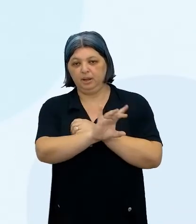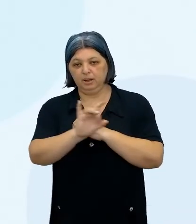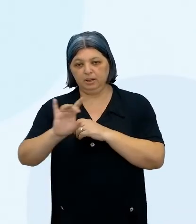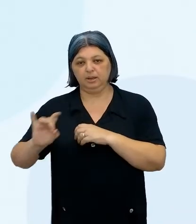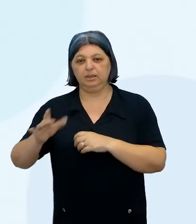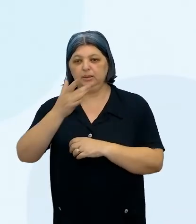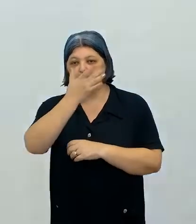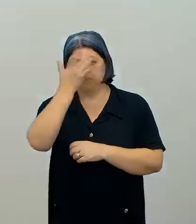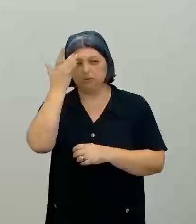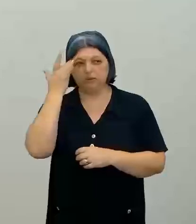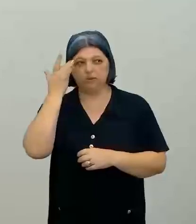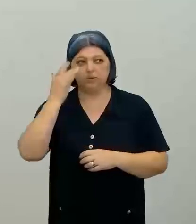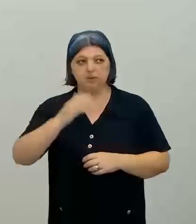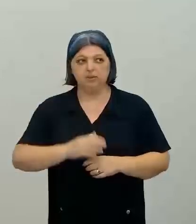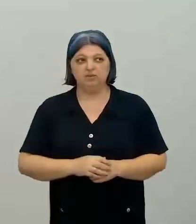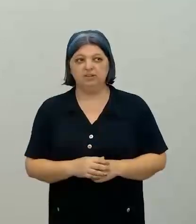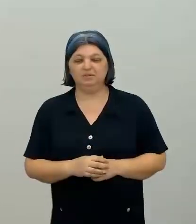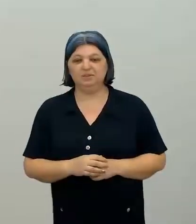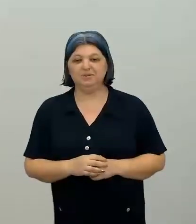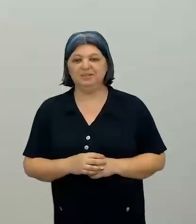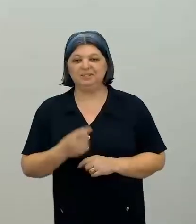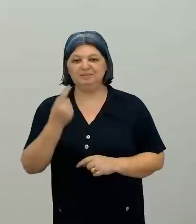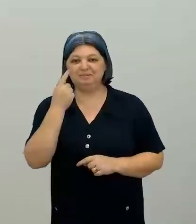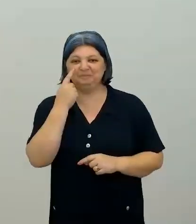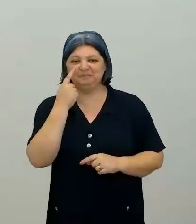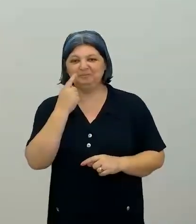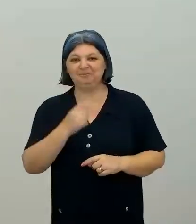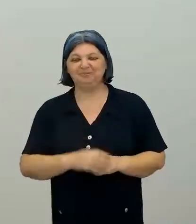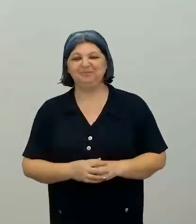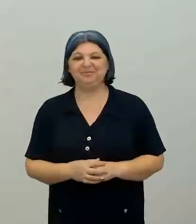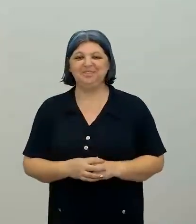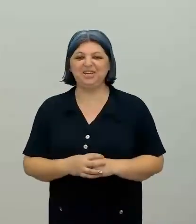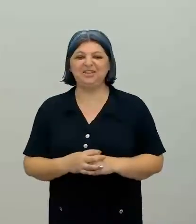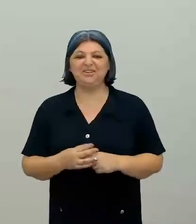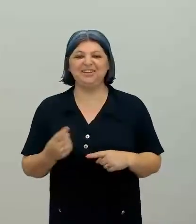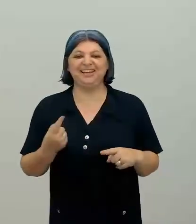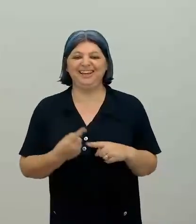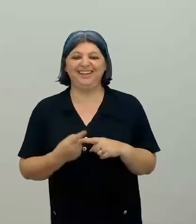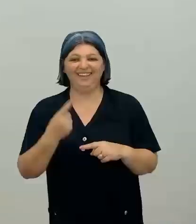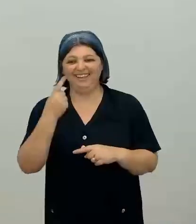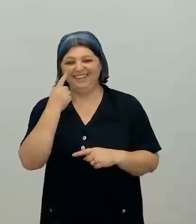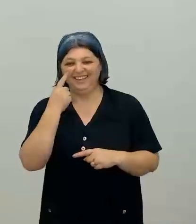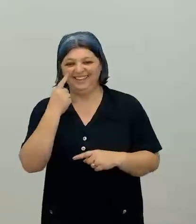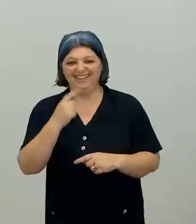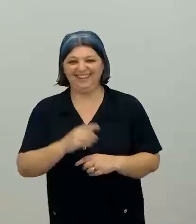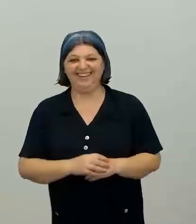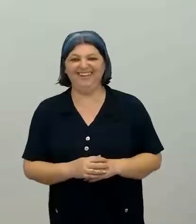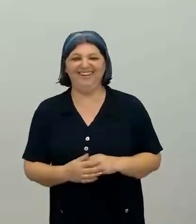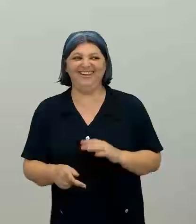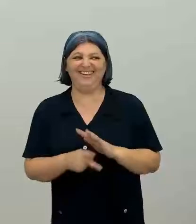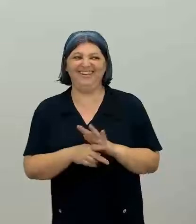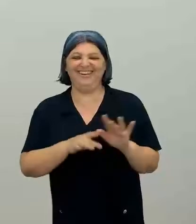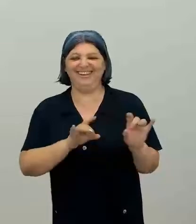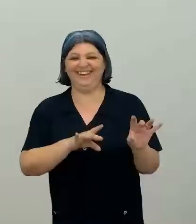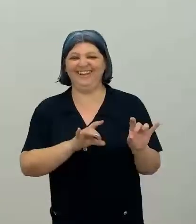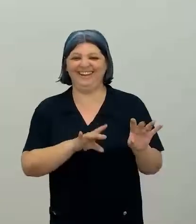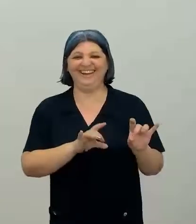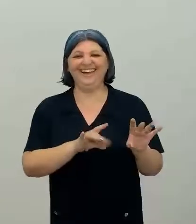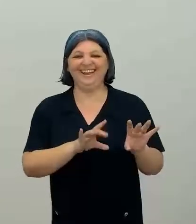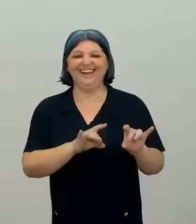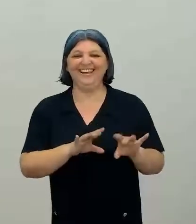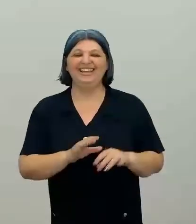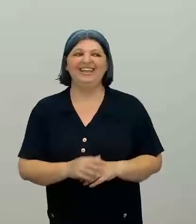um espaço dentro da linha de montagem, cada um com a sua função especializada, então falávamos